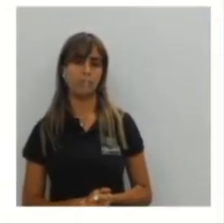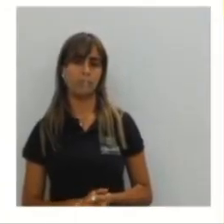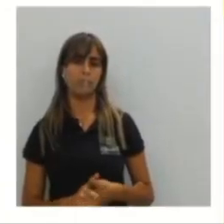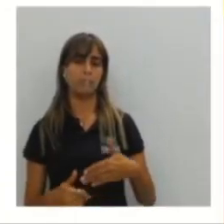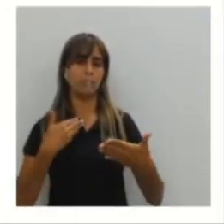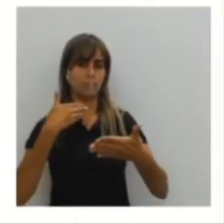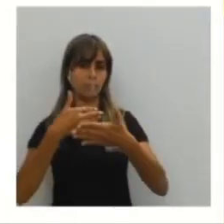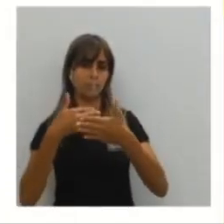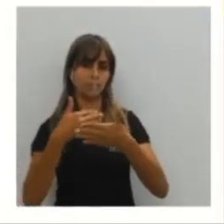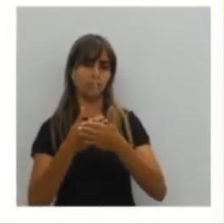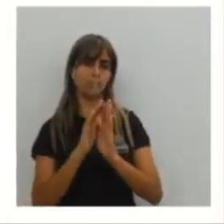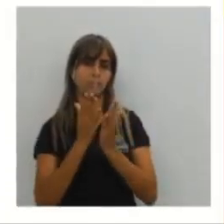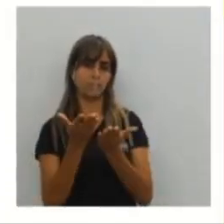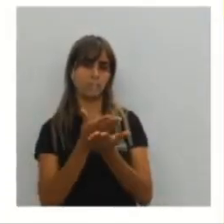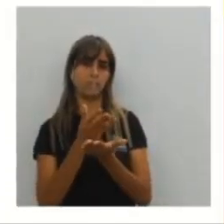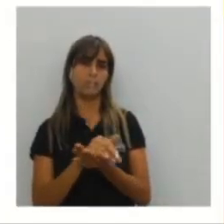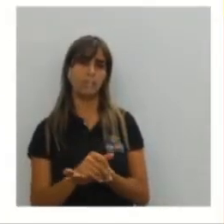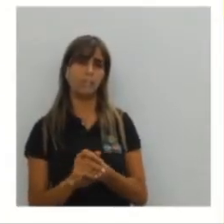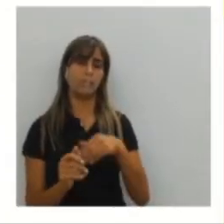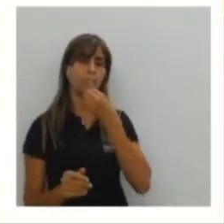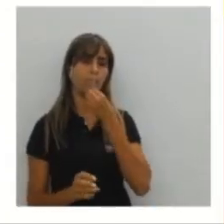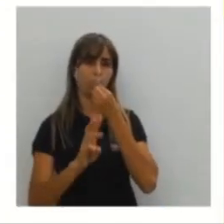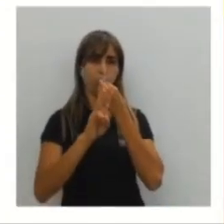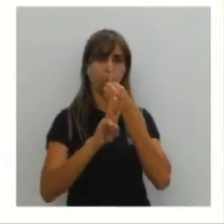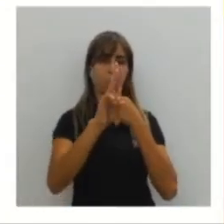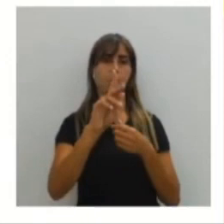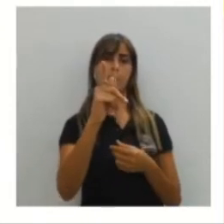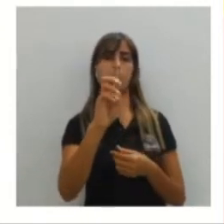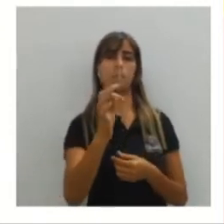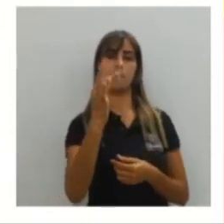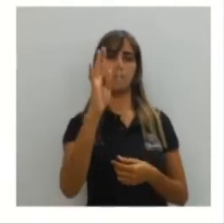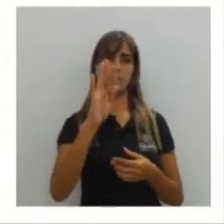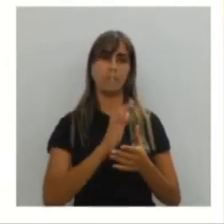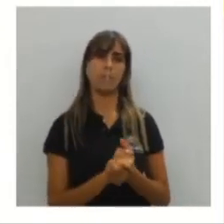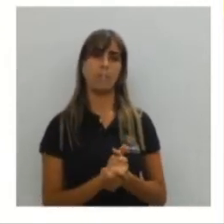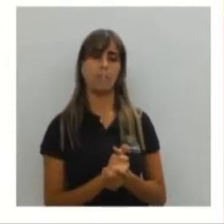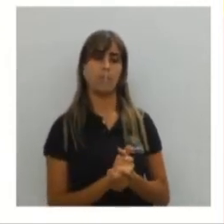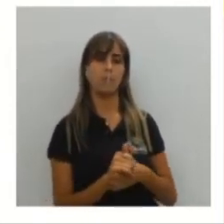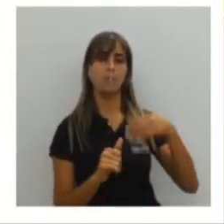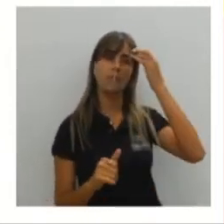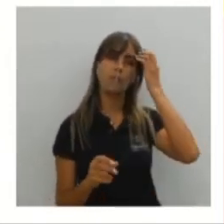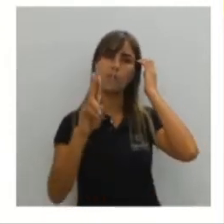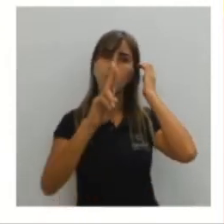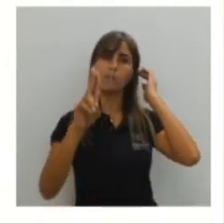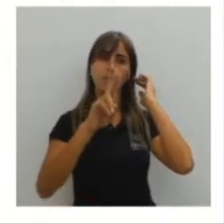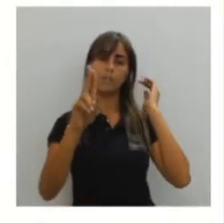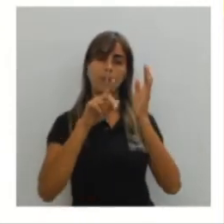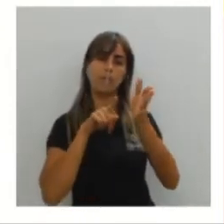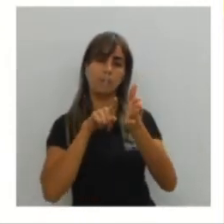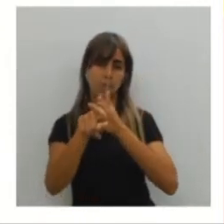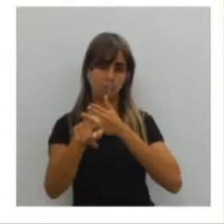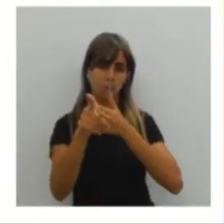na próxima página, a gente tem lá, what, que é o primeiro W8 Question, tá certo? Eu vou utilizar esse what aí para fazer